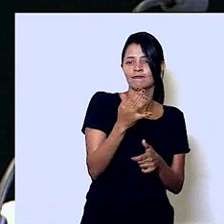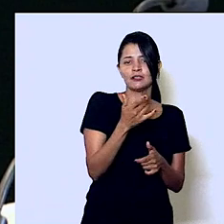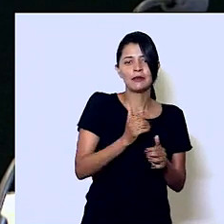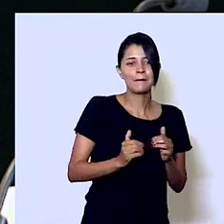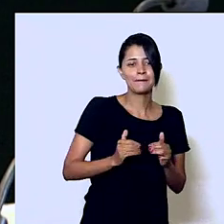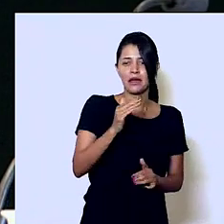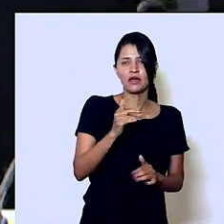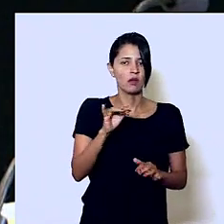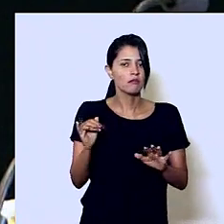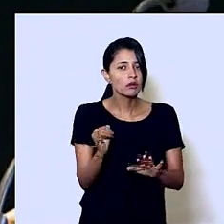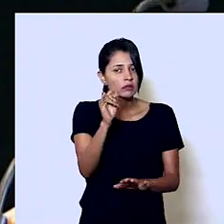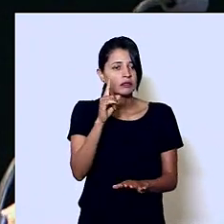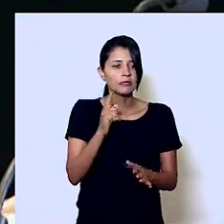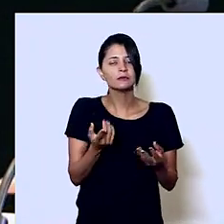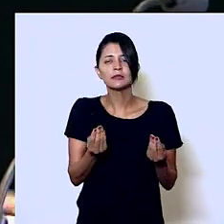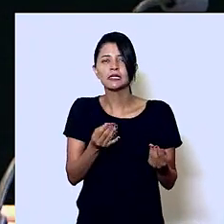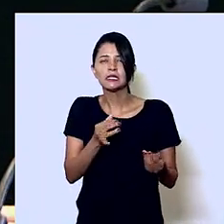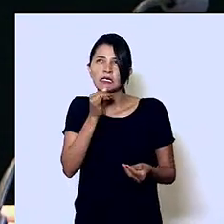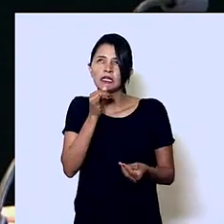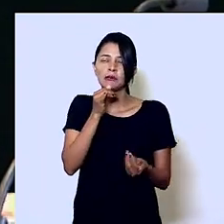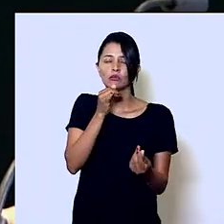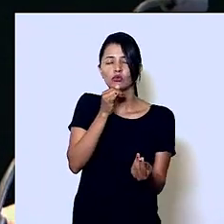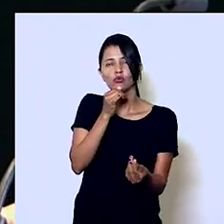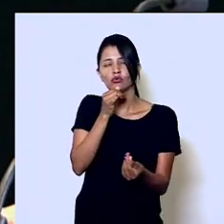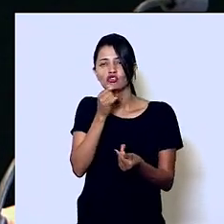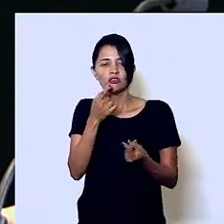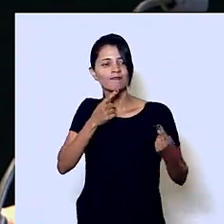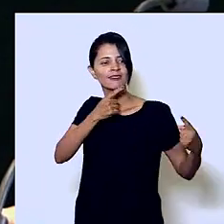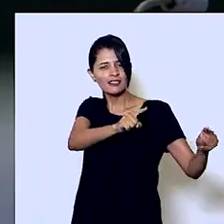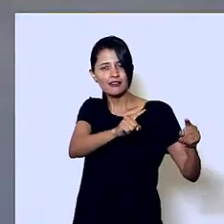em grau de, talvez, de desafio, de complexidade,